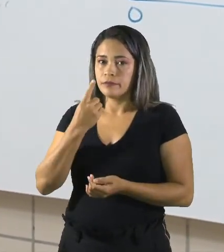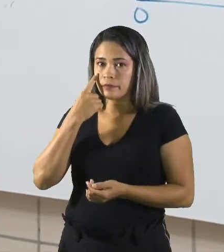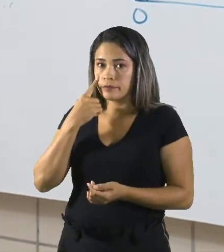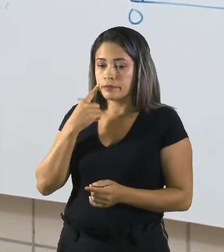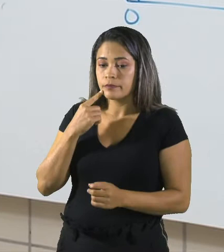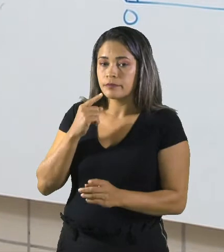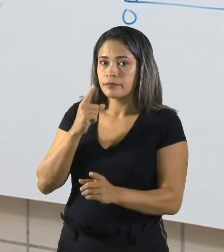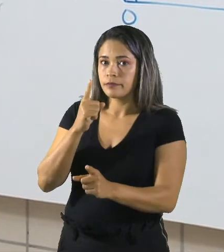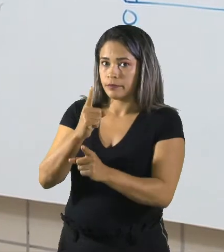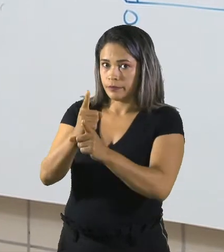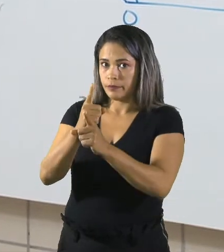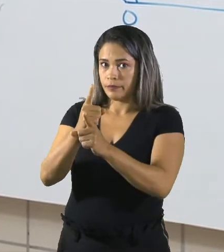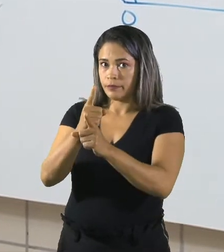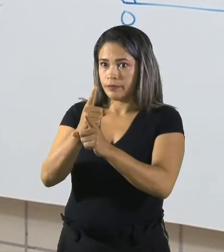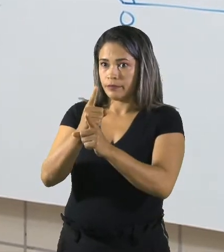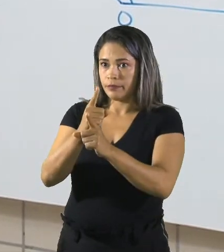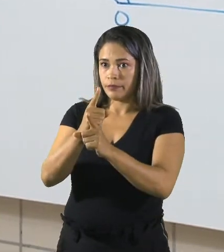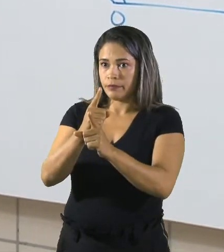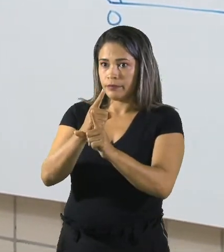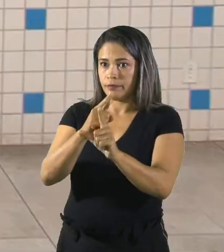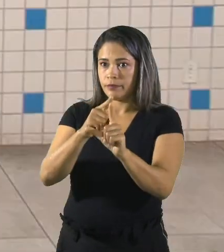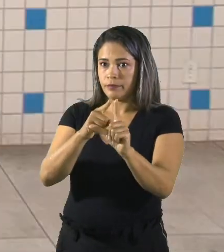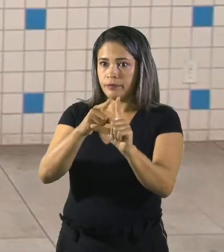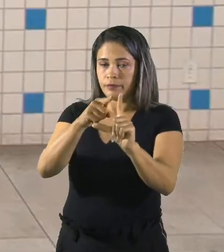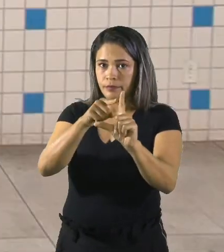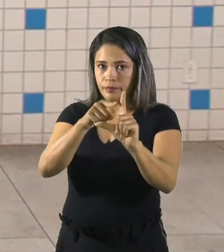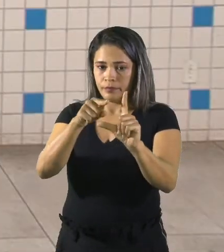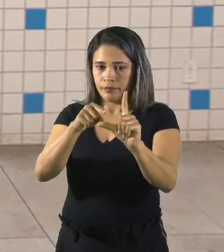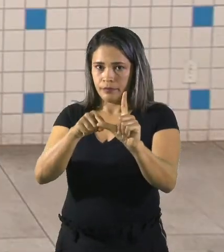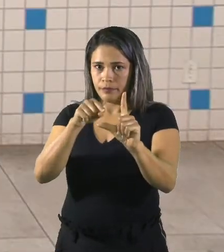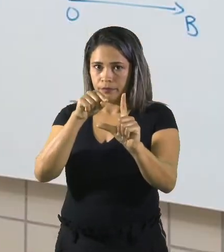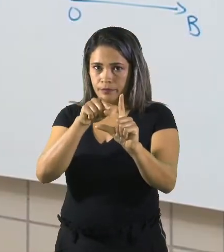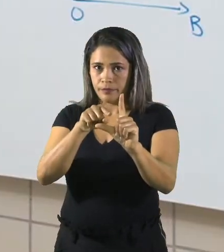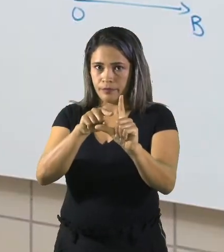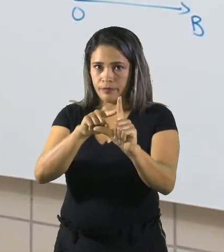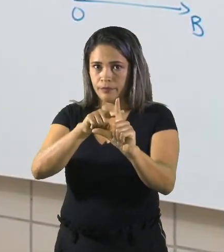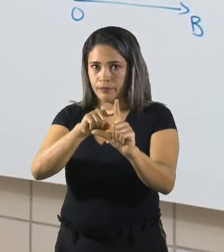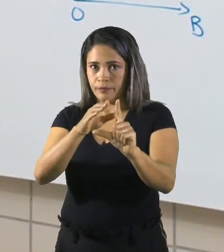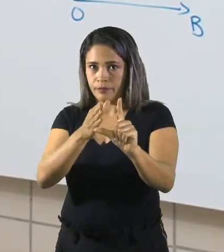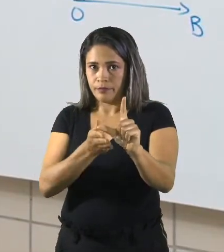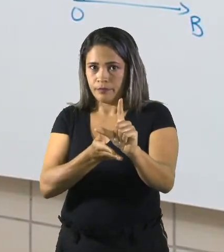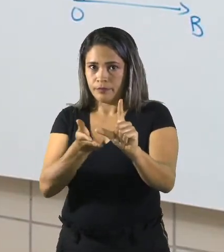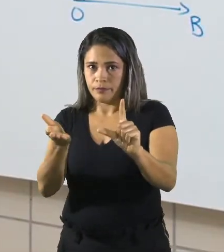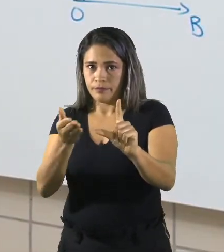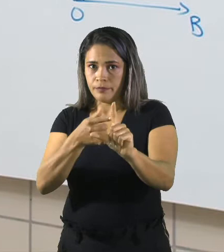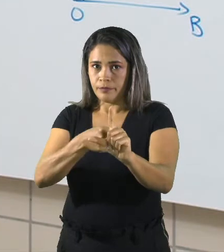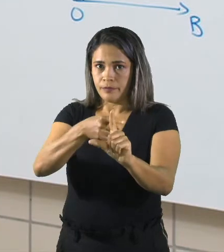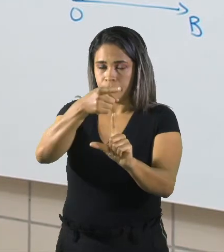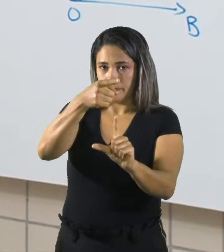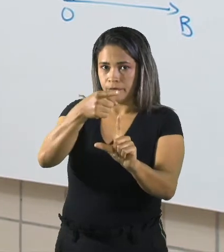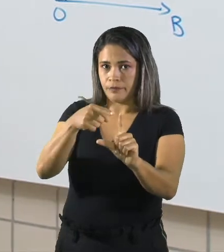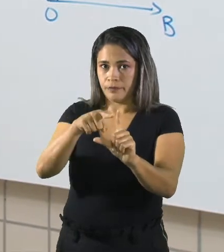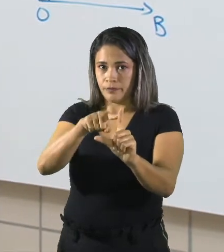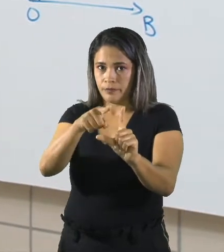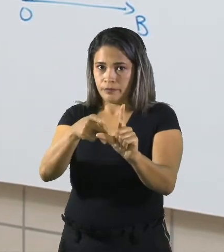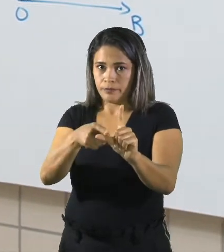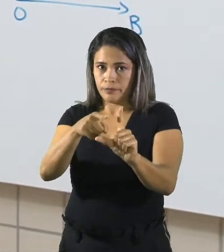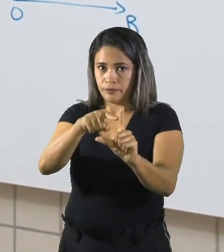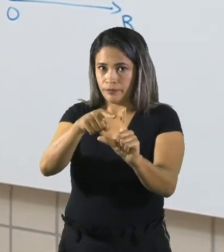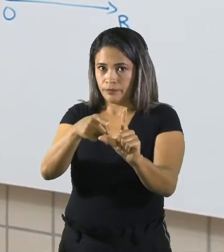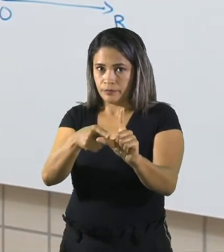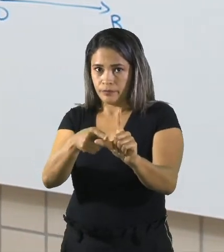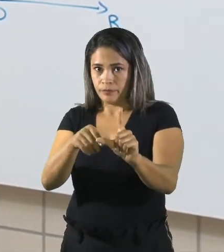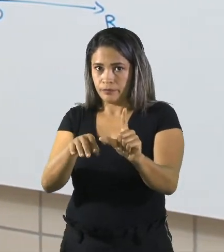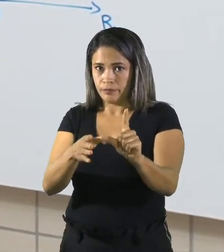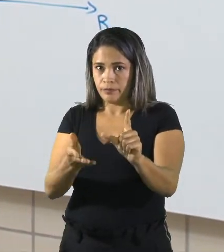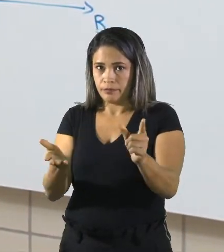Identifique os vértices, o vértice e os lados dos ângulos abaixo. Identifique o